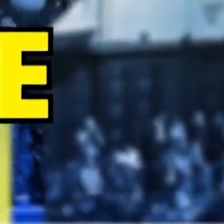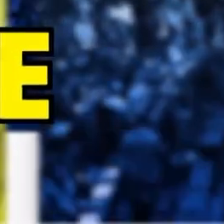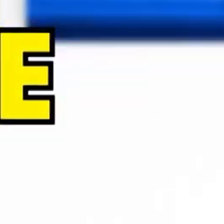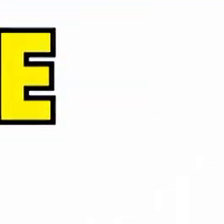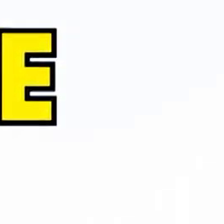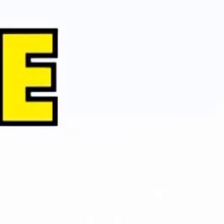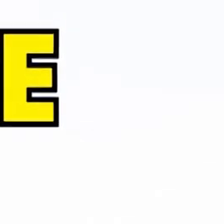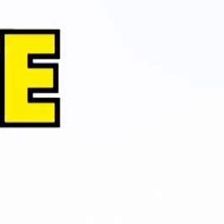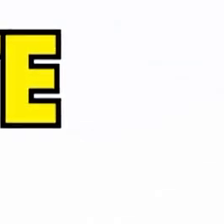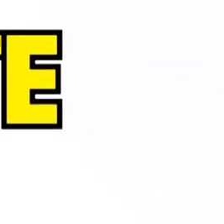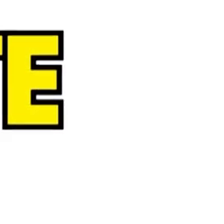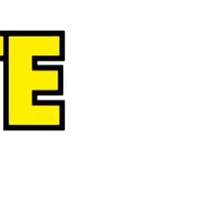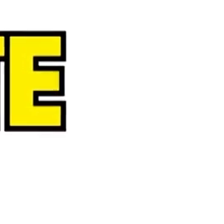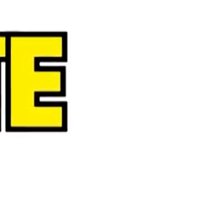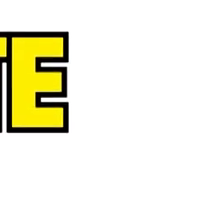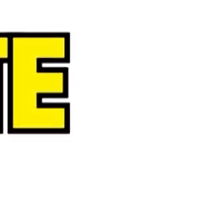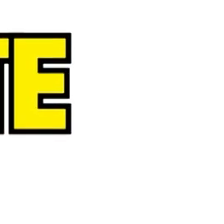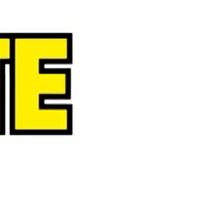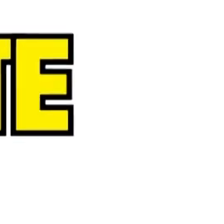Tchau.